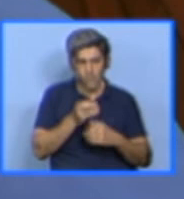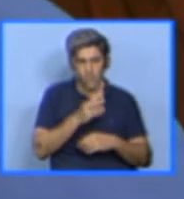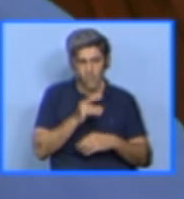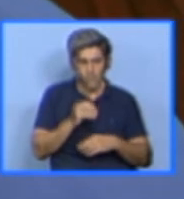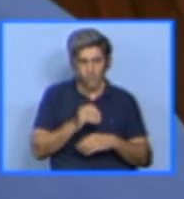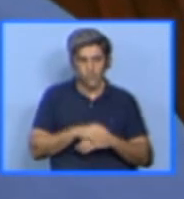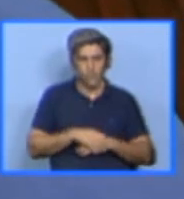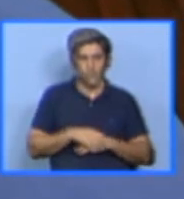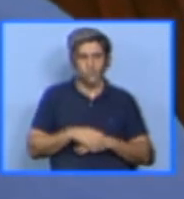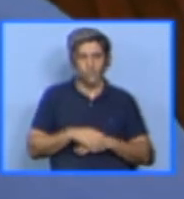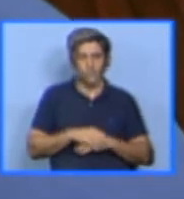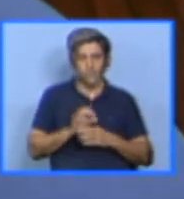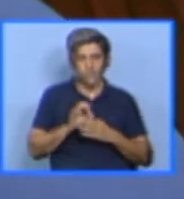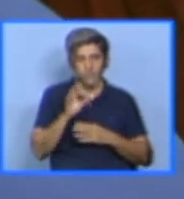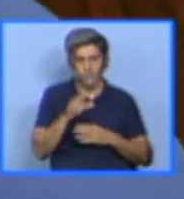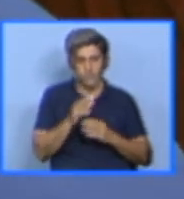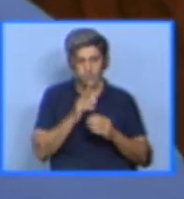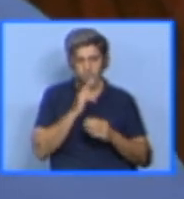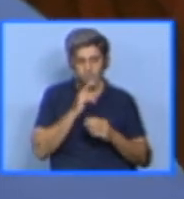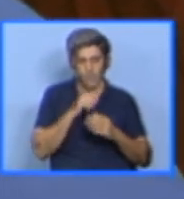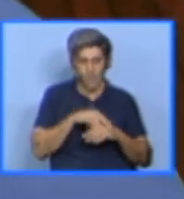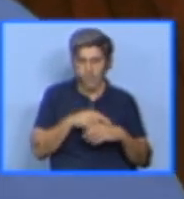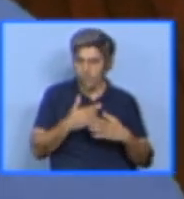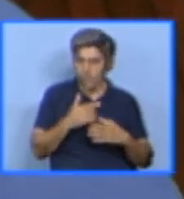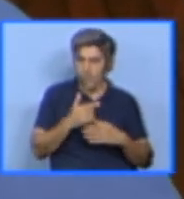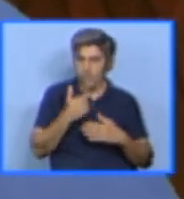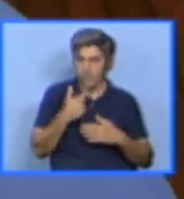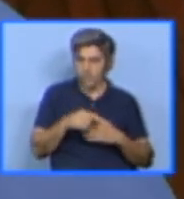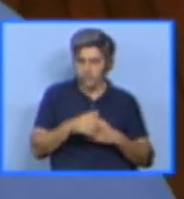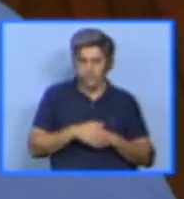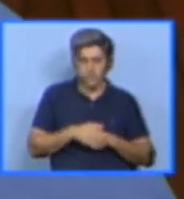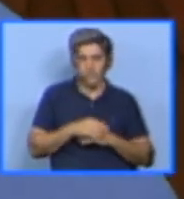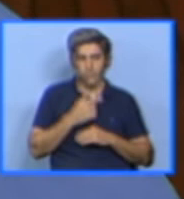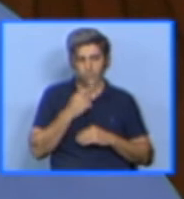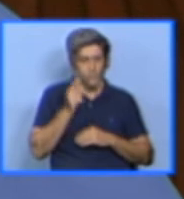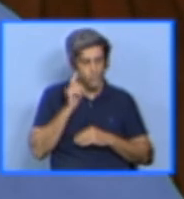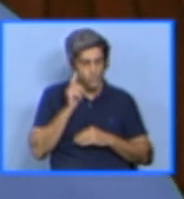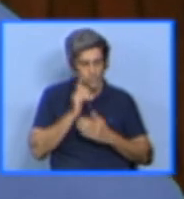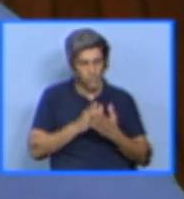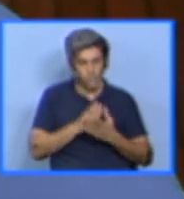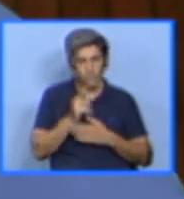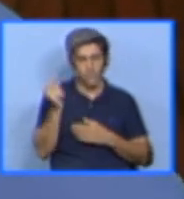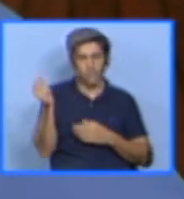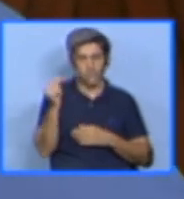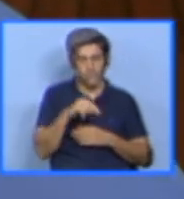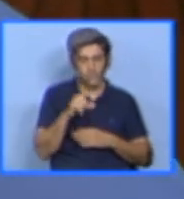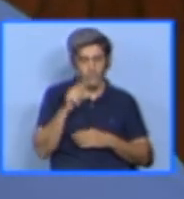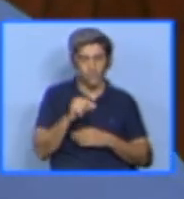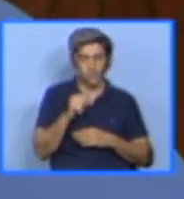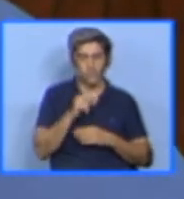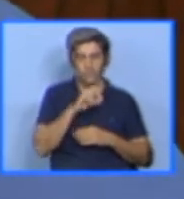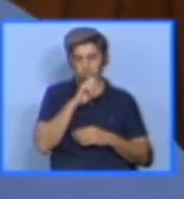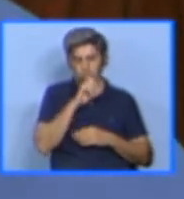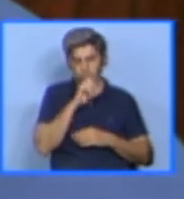portanto, esta mensagem de Fátima continua mais atual do que nunca. E é muito importante esta vinda também do